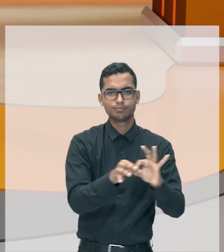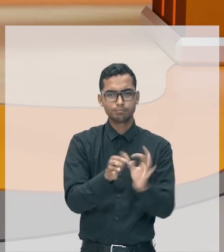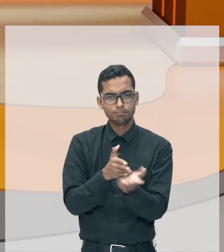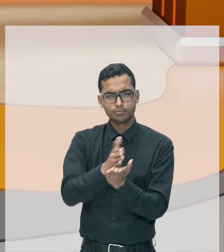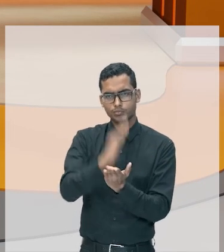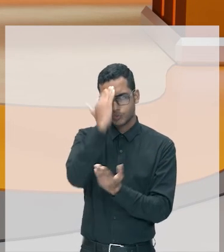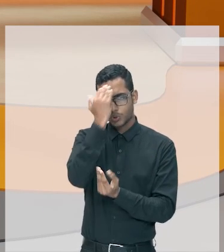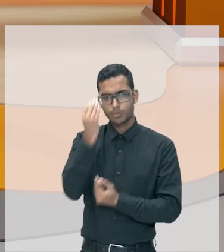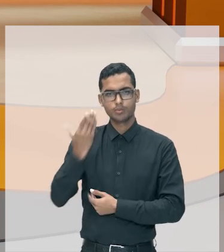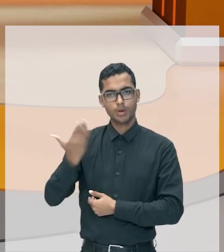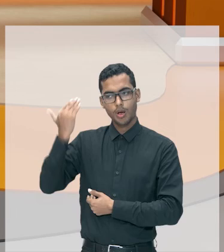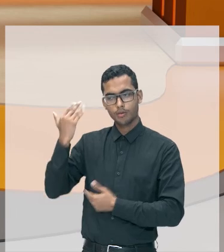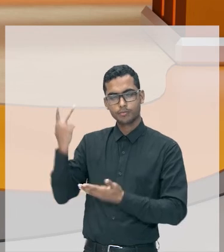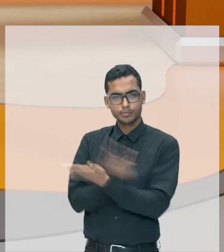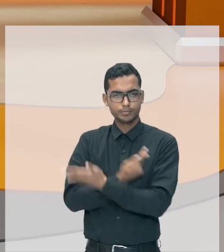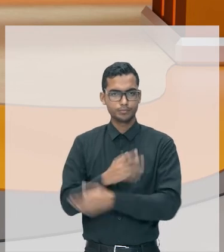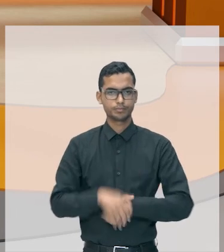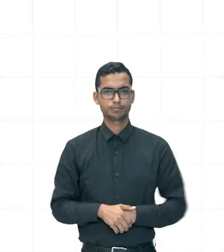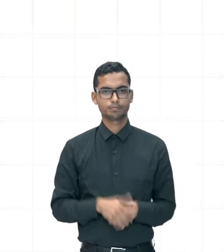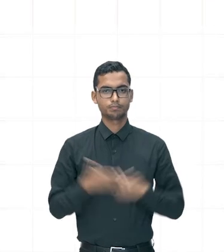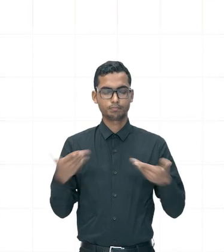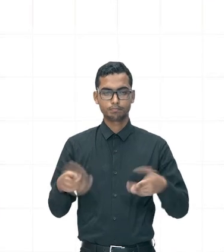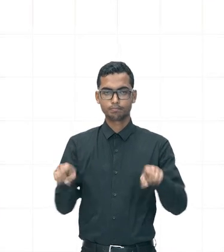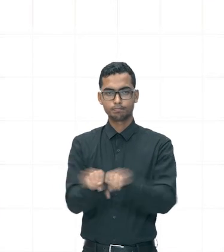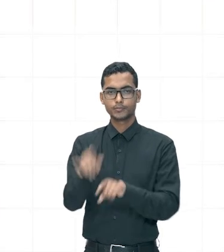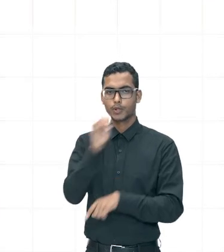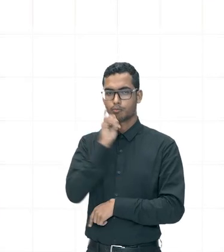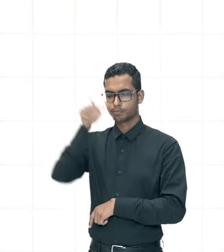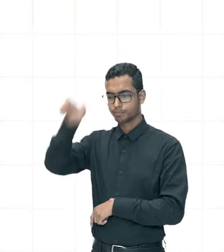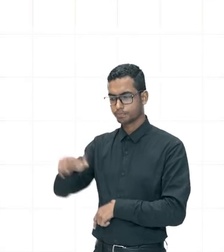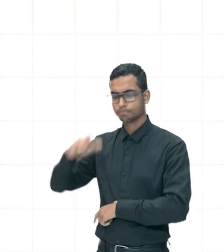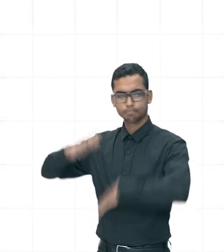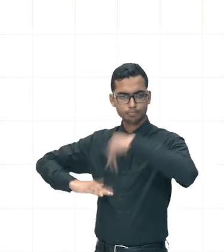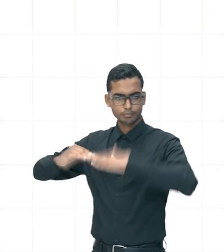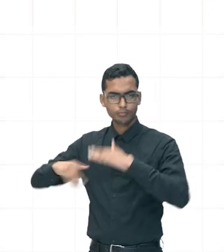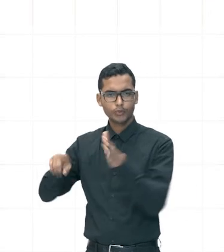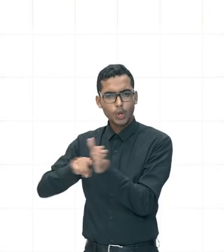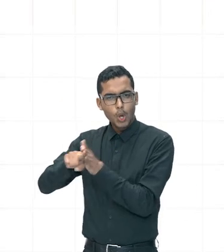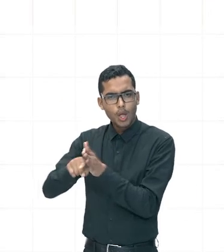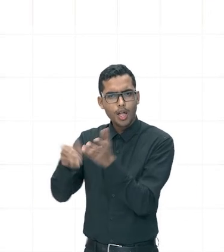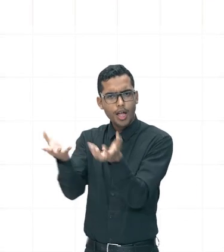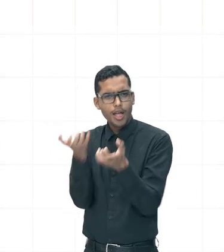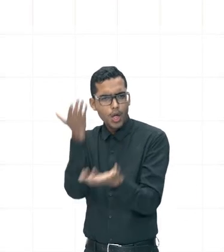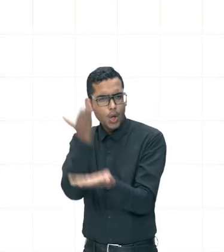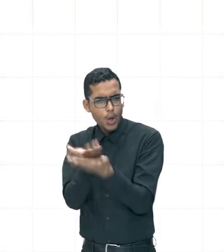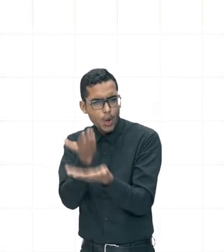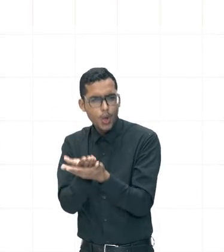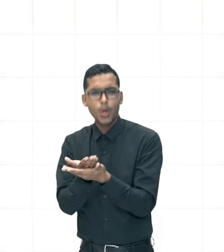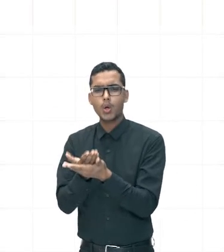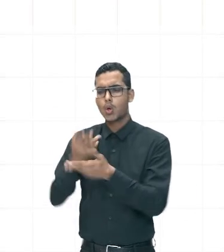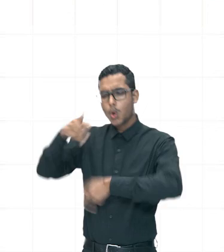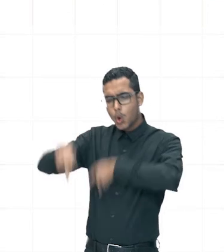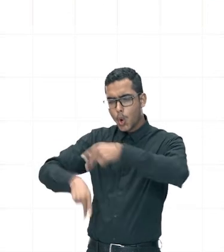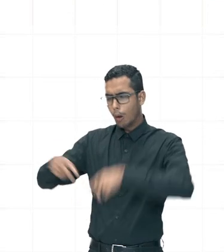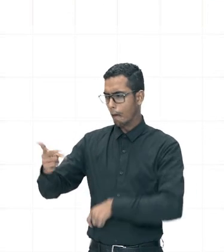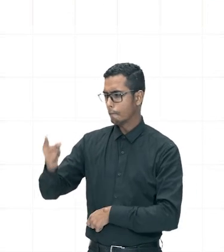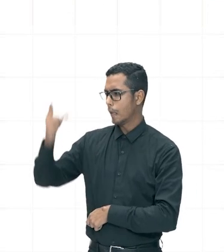passado. Olha só, digamos que um historiador, por exemplo, queira estudar como as antigas civilizações